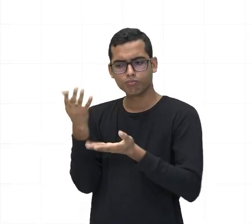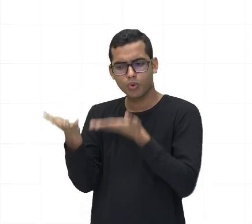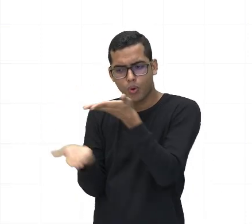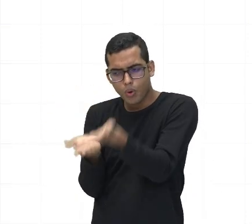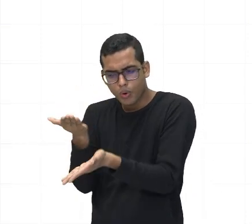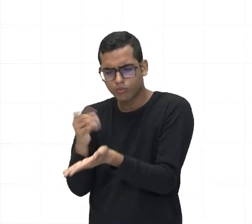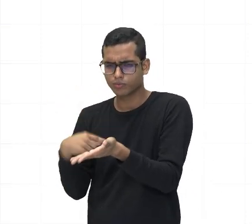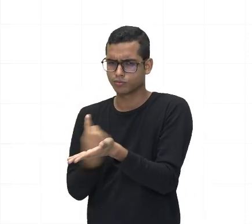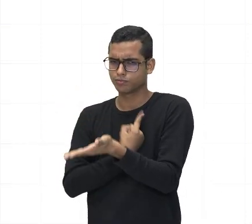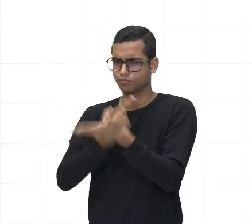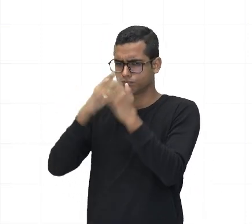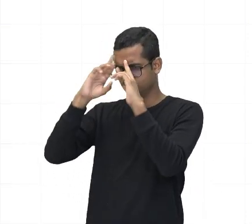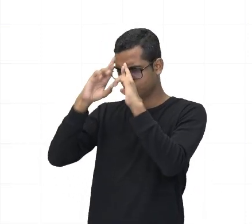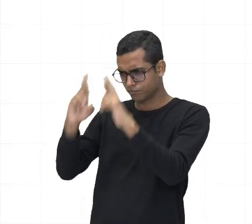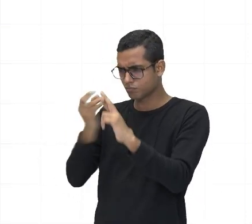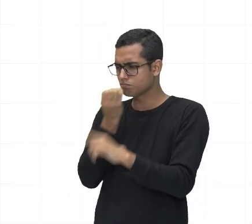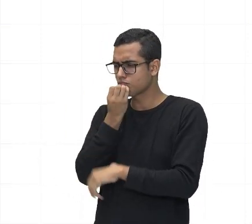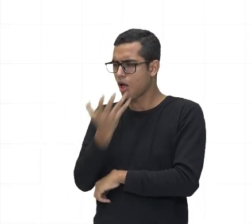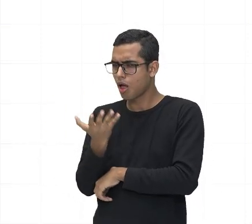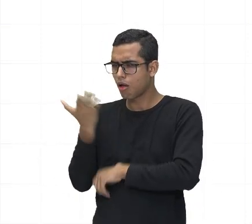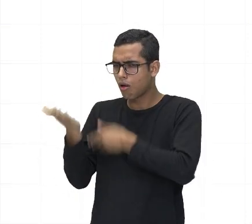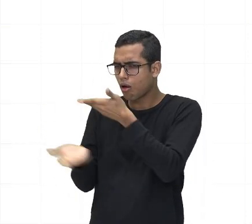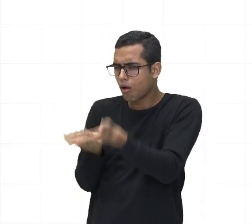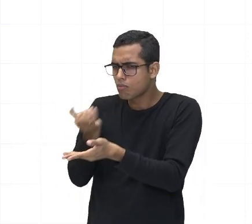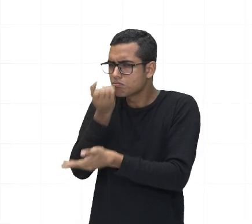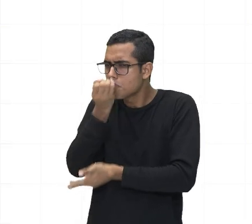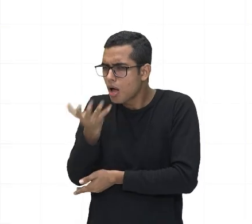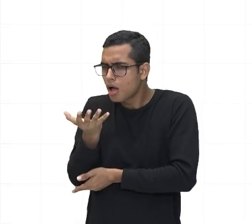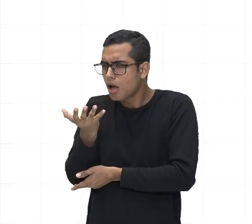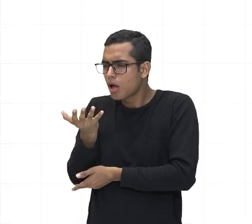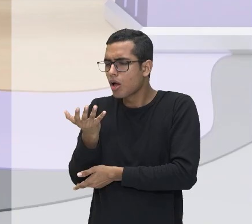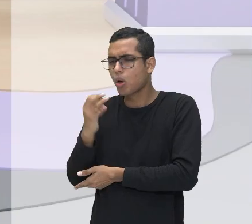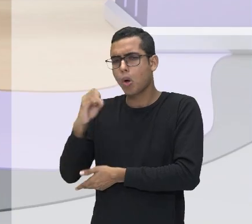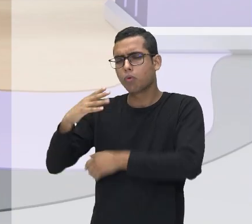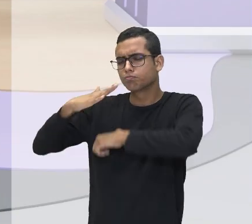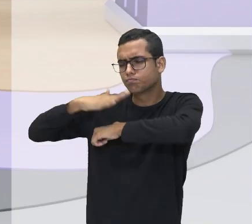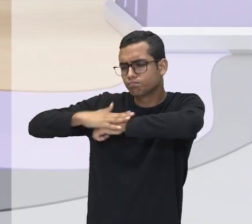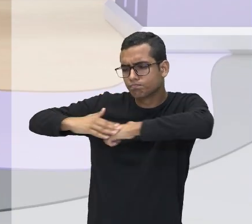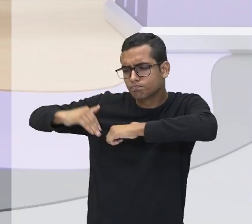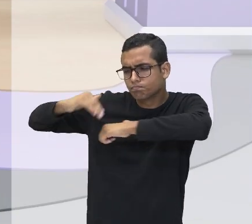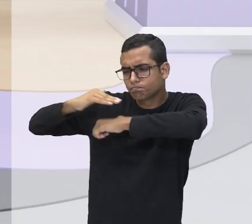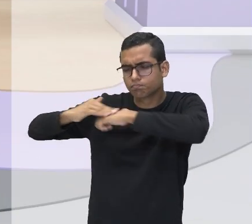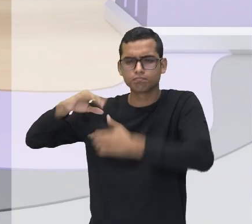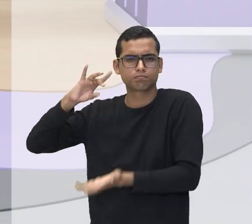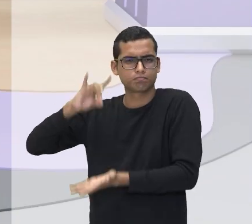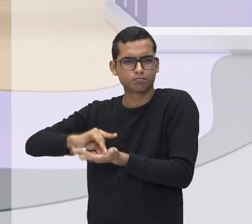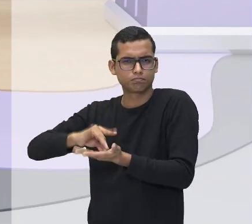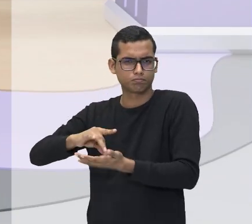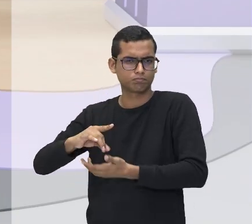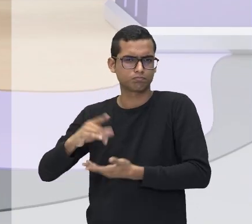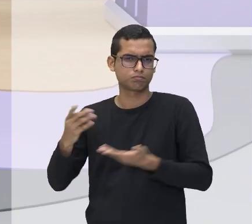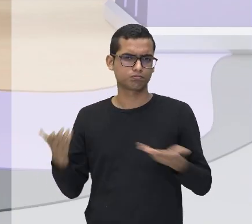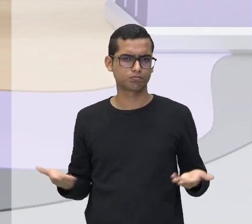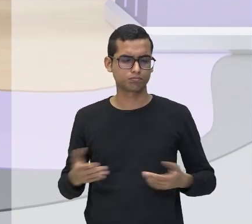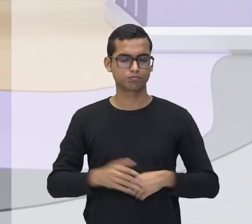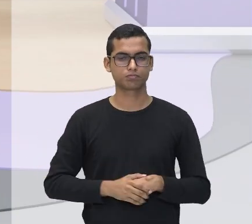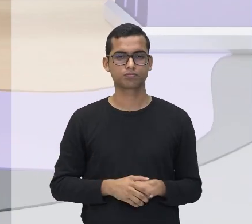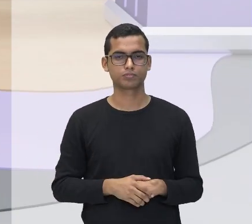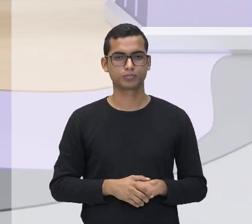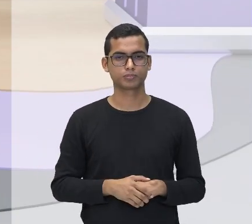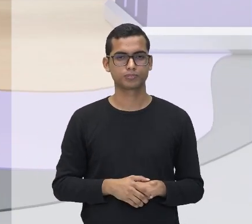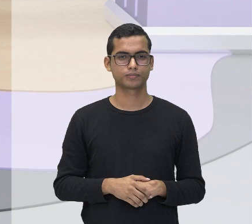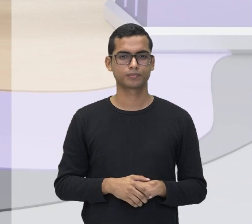que nós tratamos ela bem? Será que nós tratamos essas pessoas com carinho, com respeito? Né? E vamos